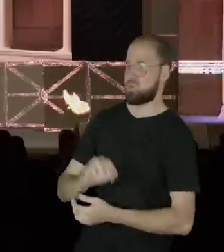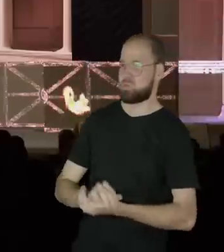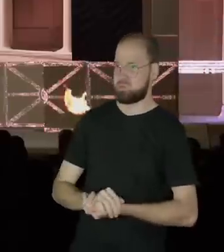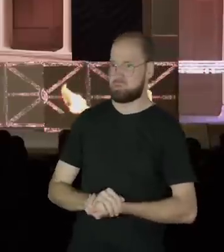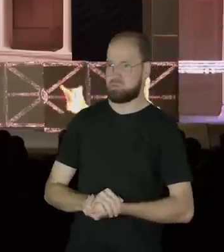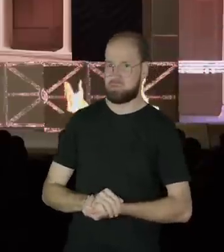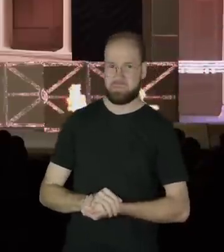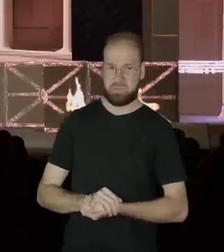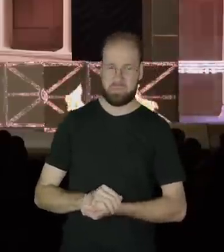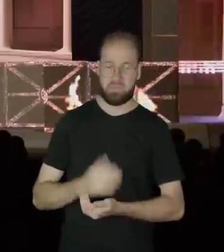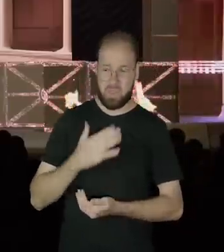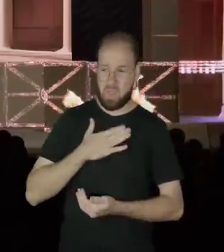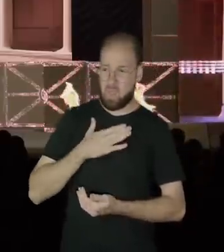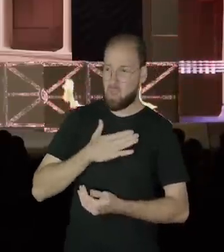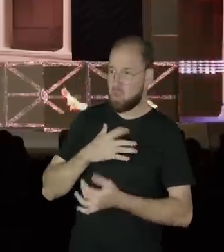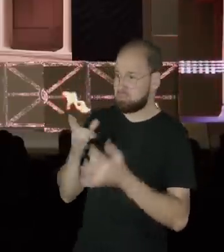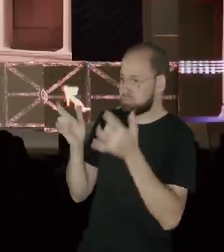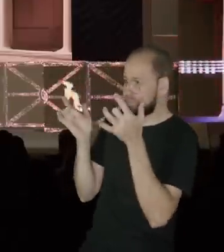Deixei meu amigo